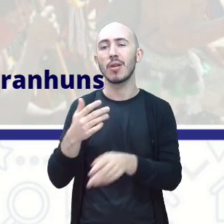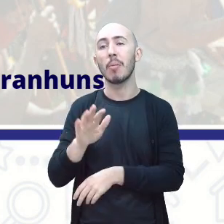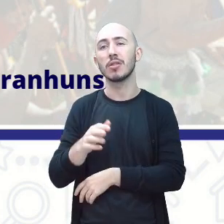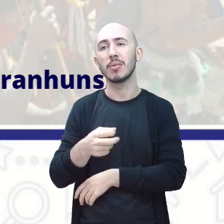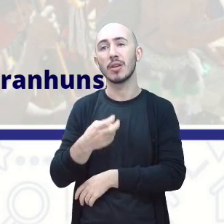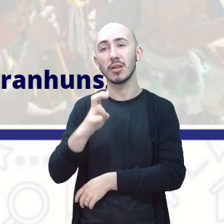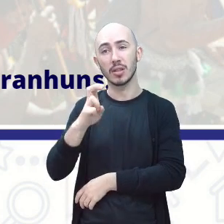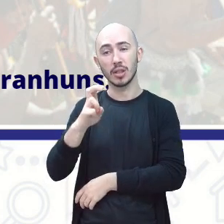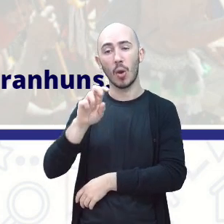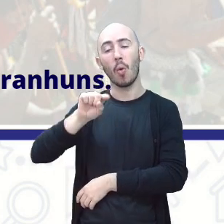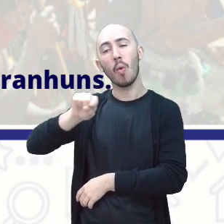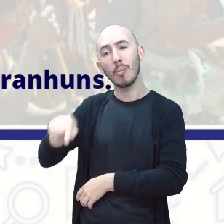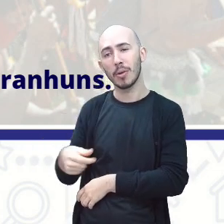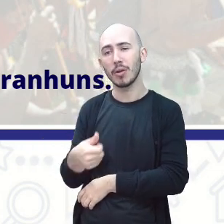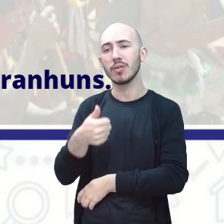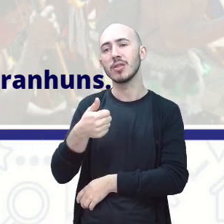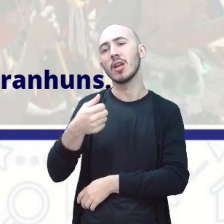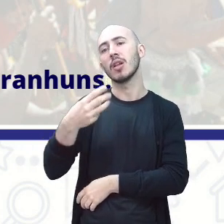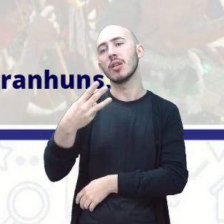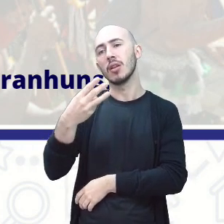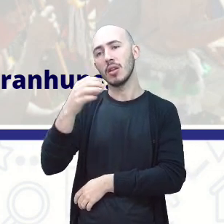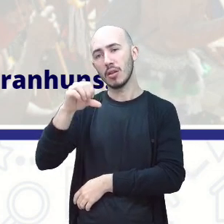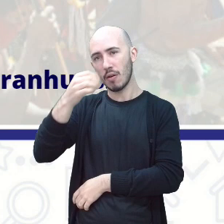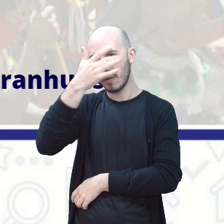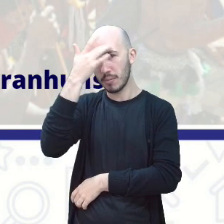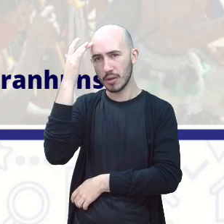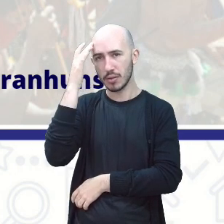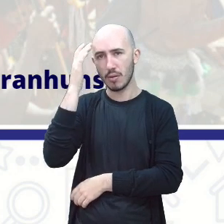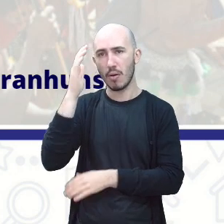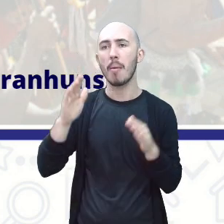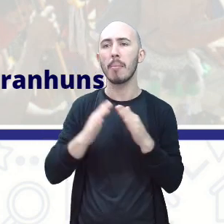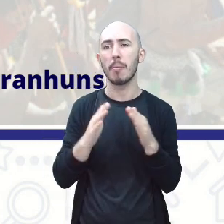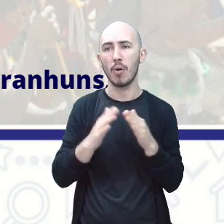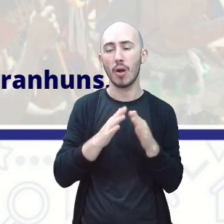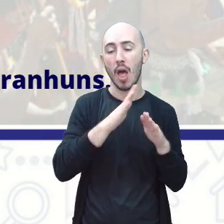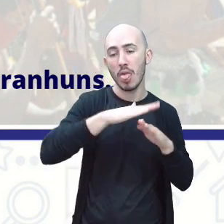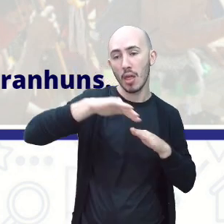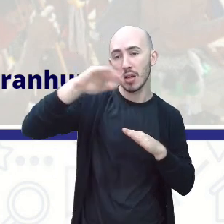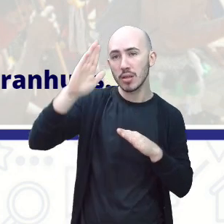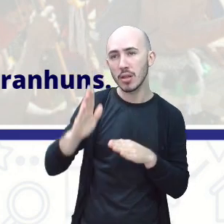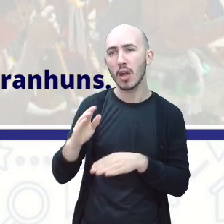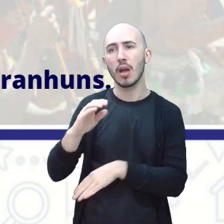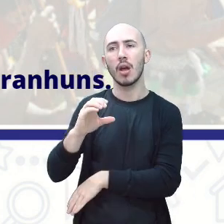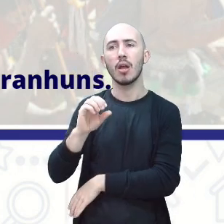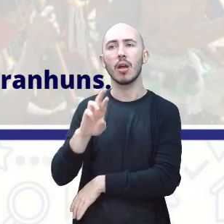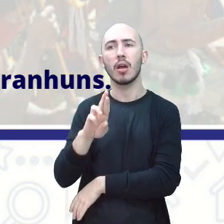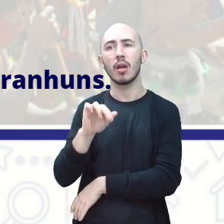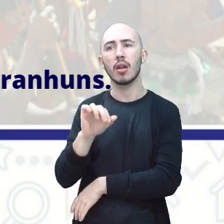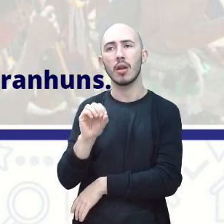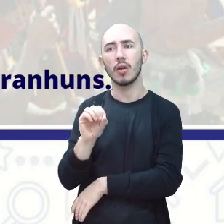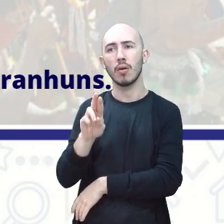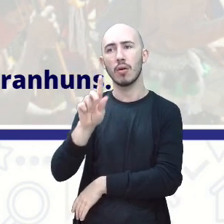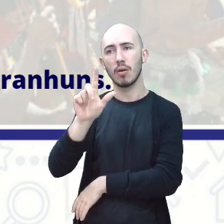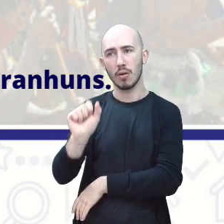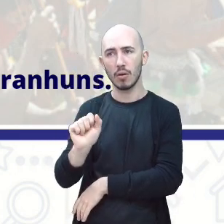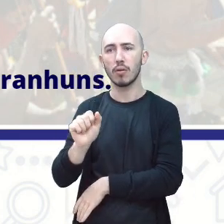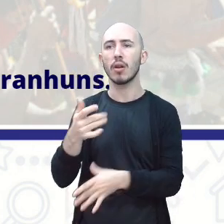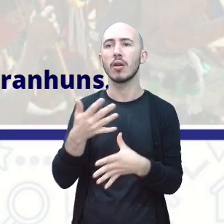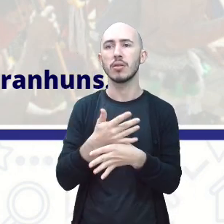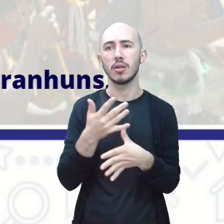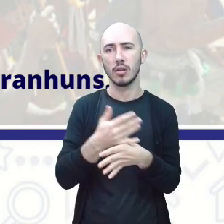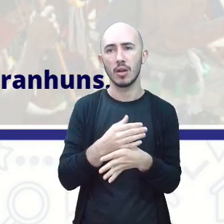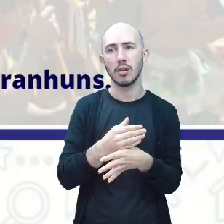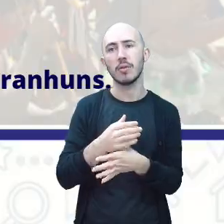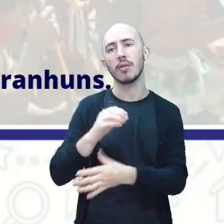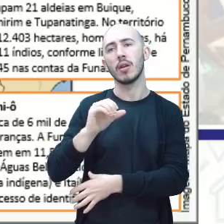5.139 habitantes, né, e que abrigam a região da Serra das Crioulas e Umã, nos limites do atual município de Carnalbeira